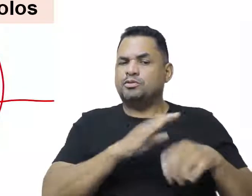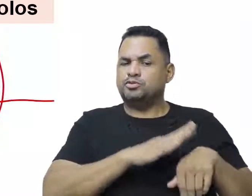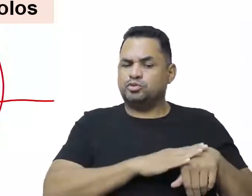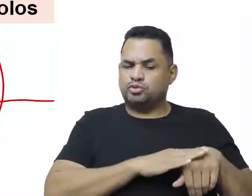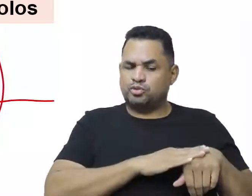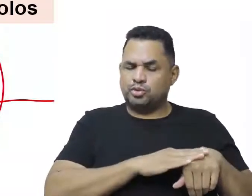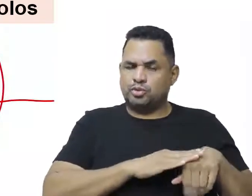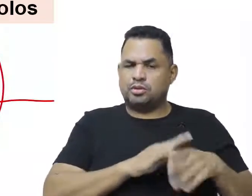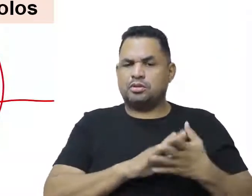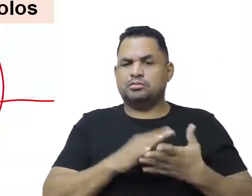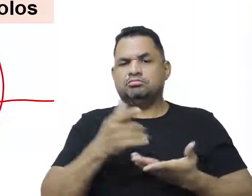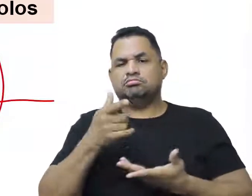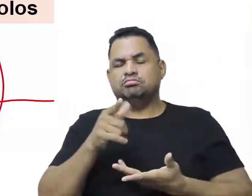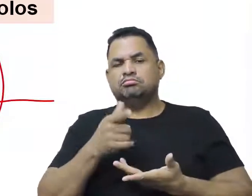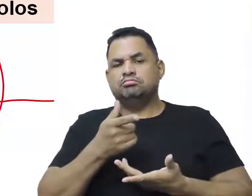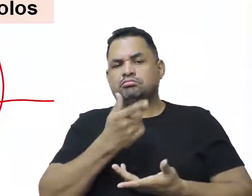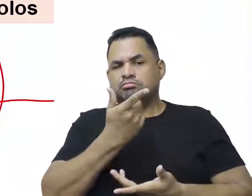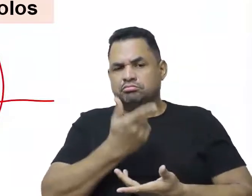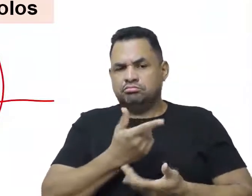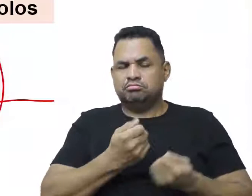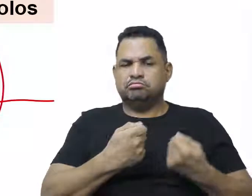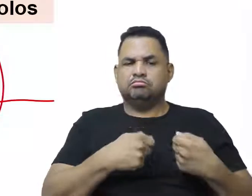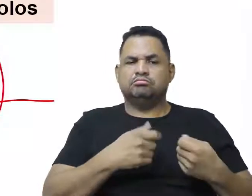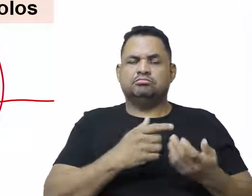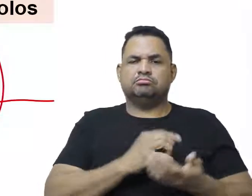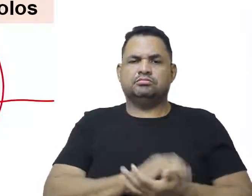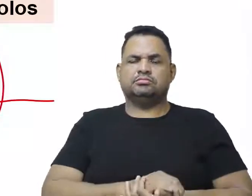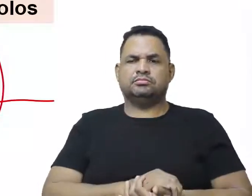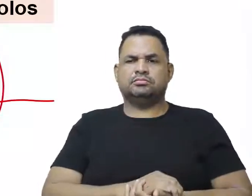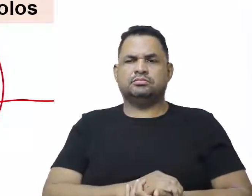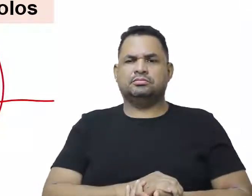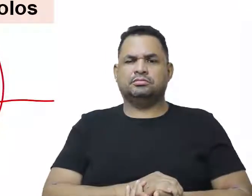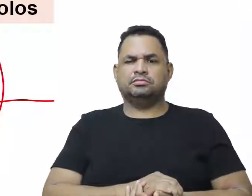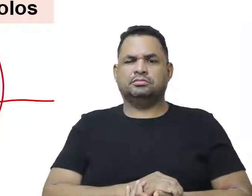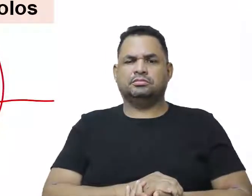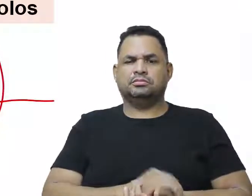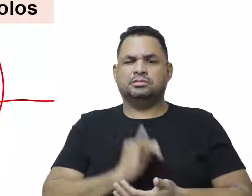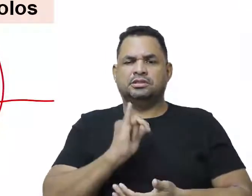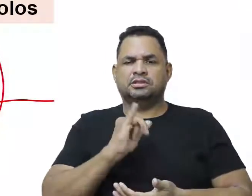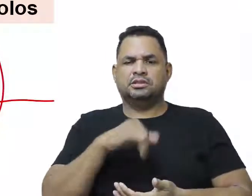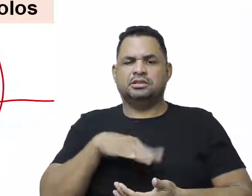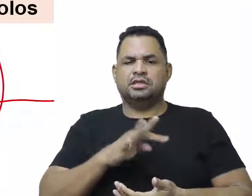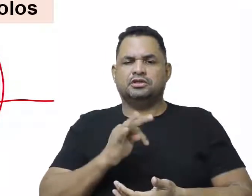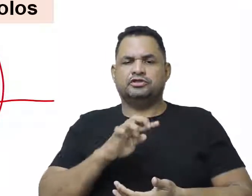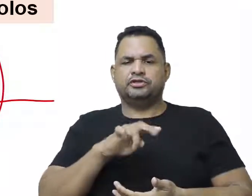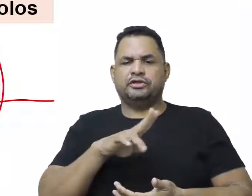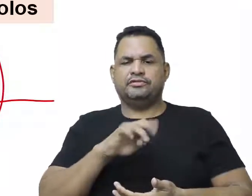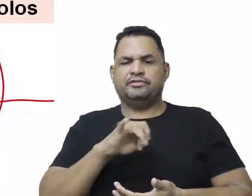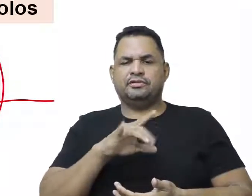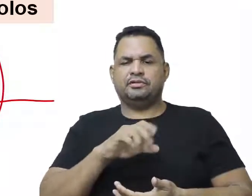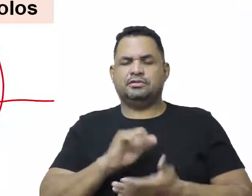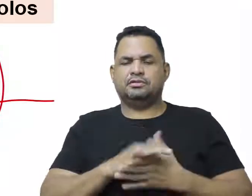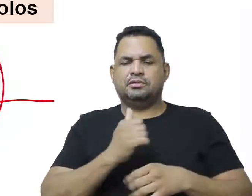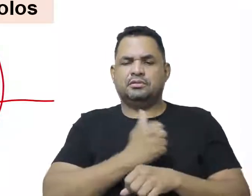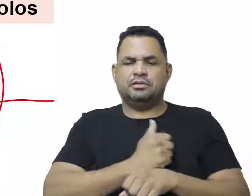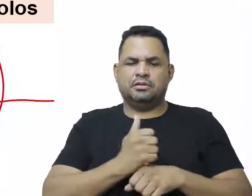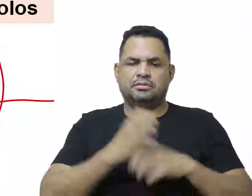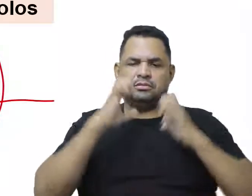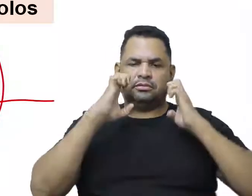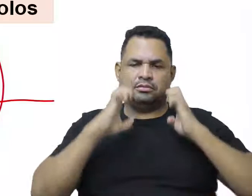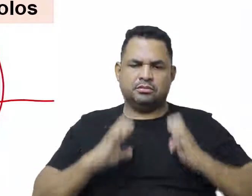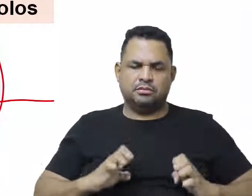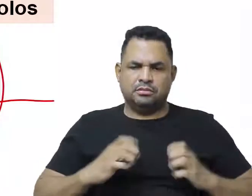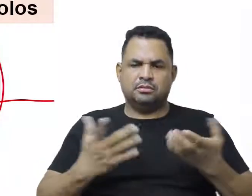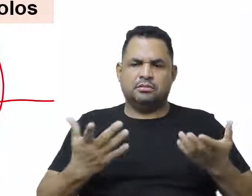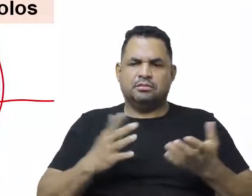os códigos e símbolos a e os intangíveis já é a moral a